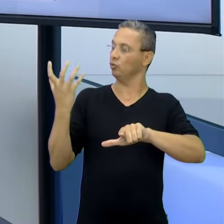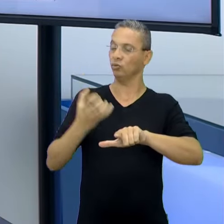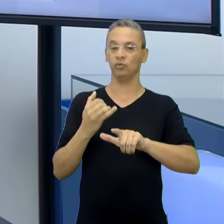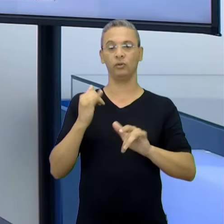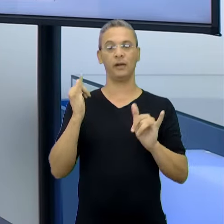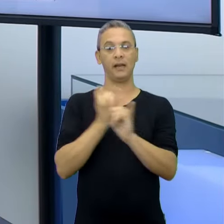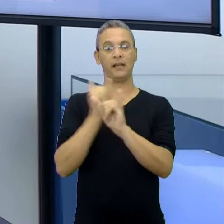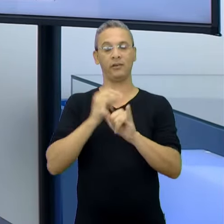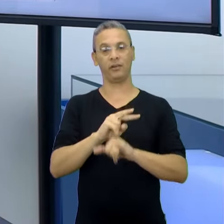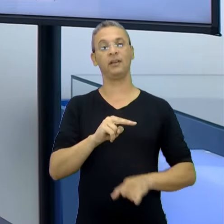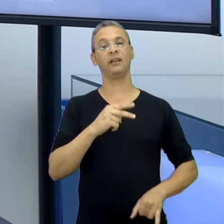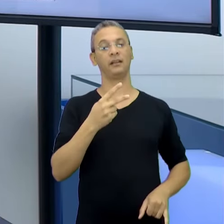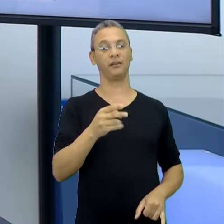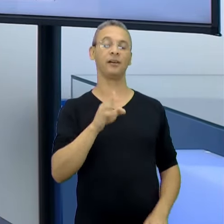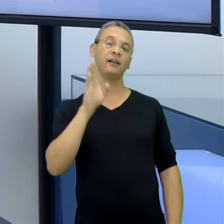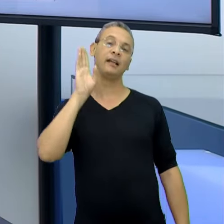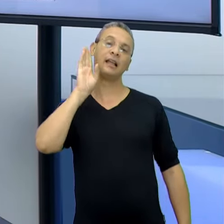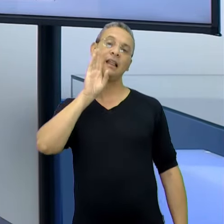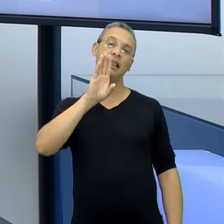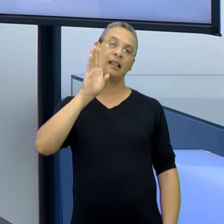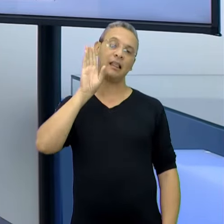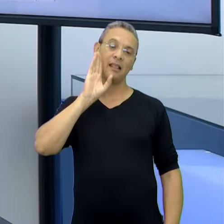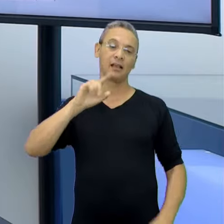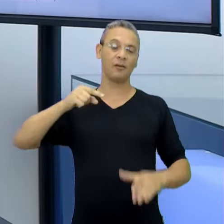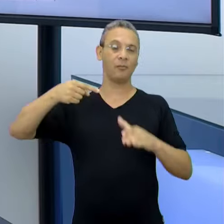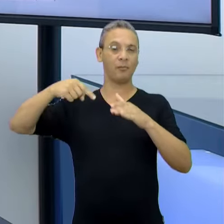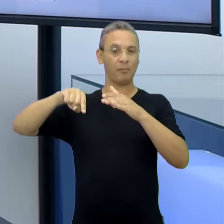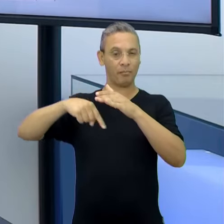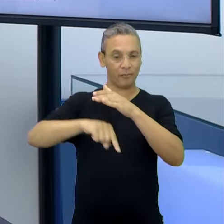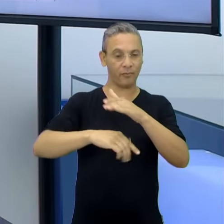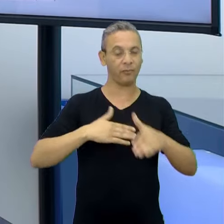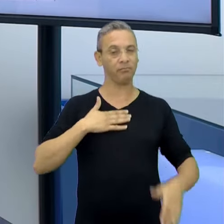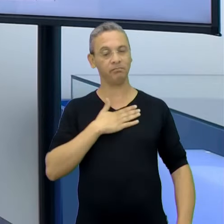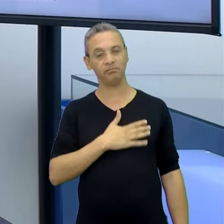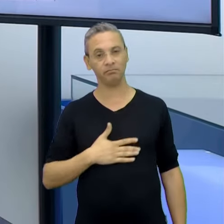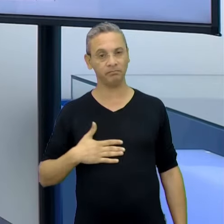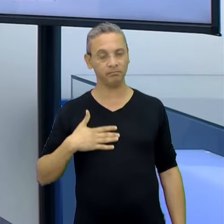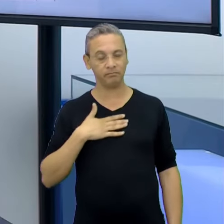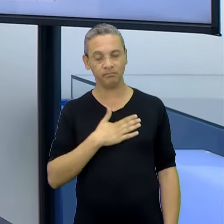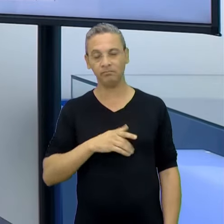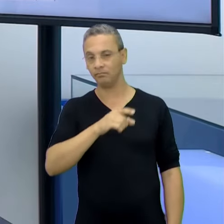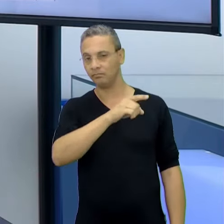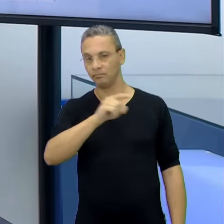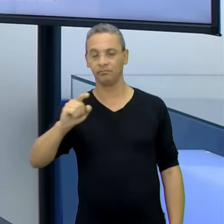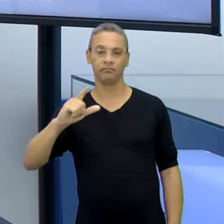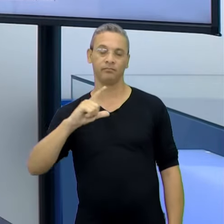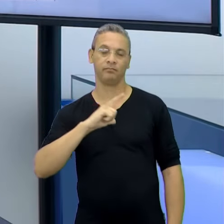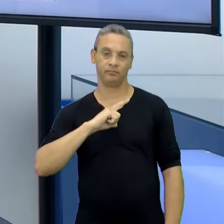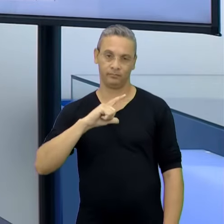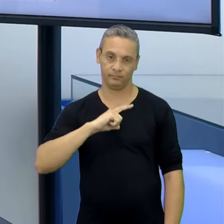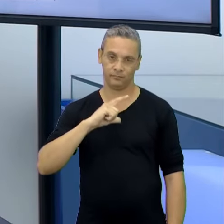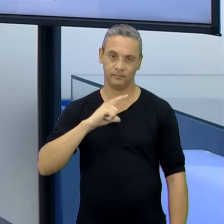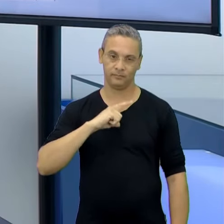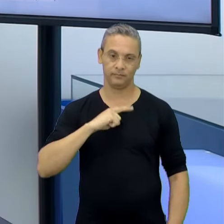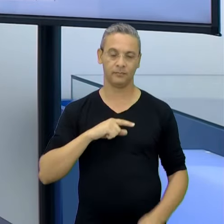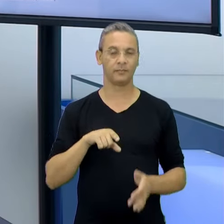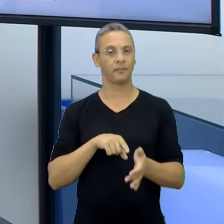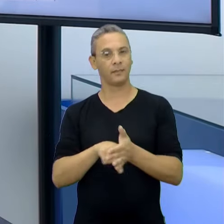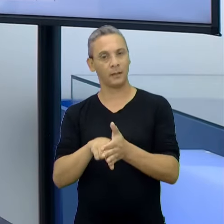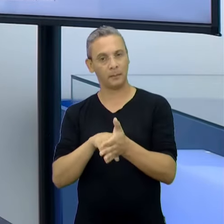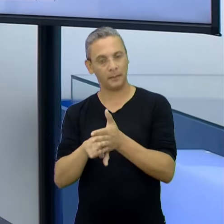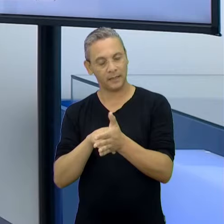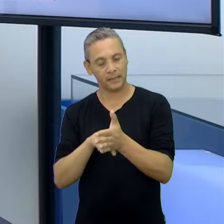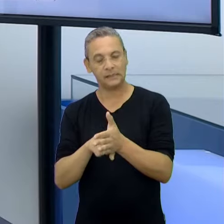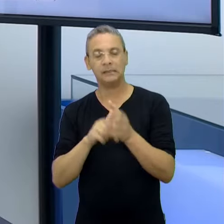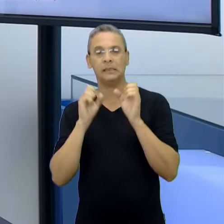fotovoltaico, que é muito bacana, é um aprofundamento aí que também vai valer muito a pena você fazer a pesquisa